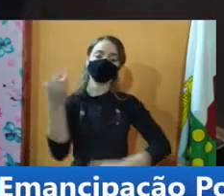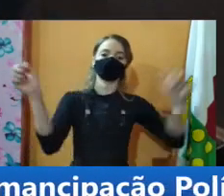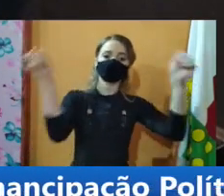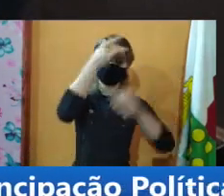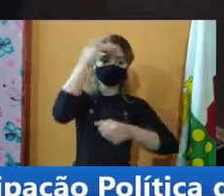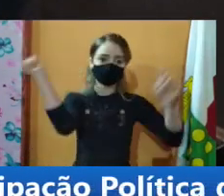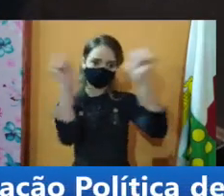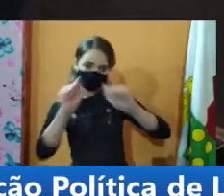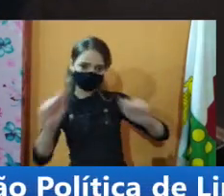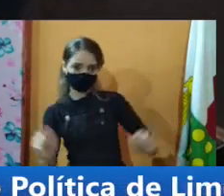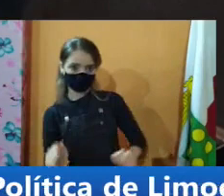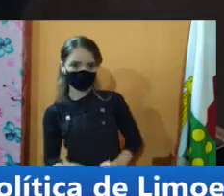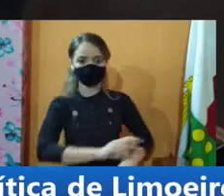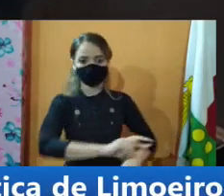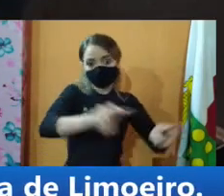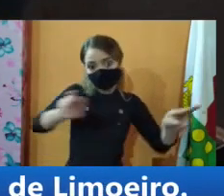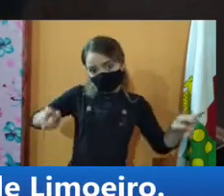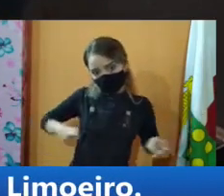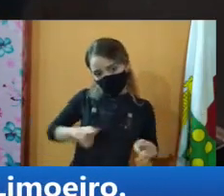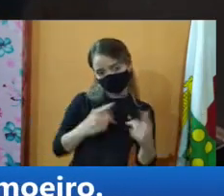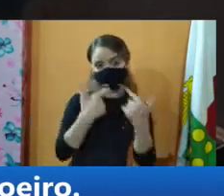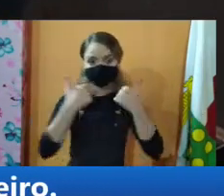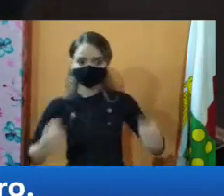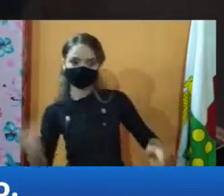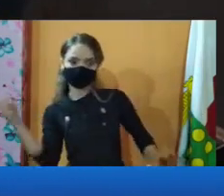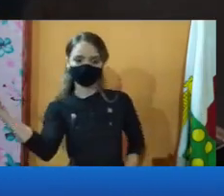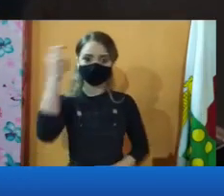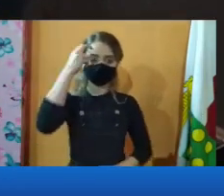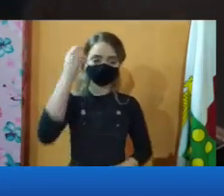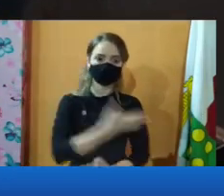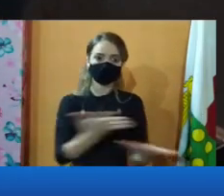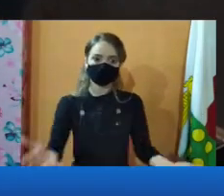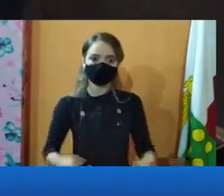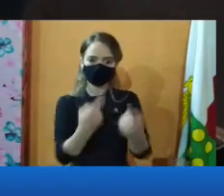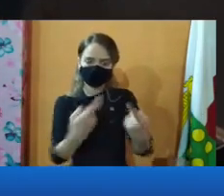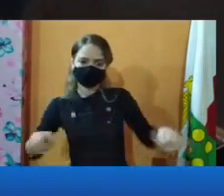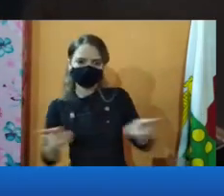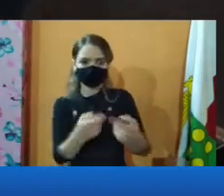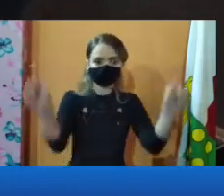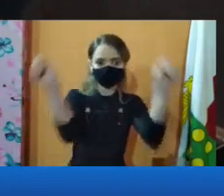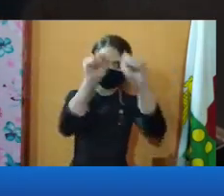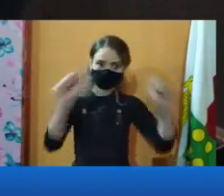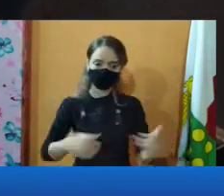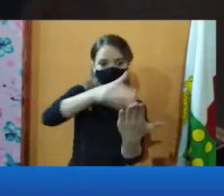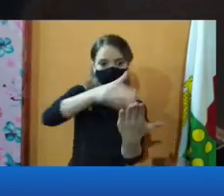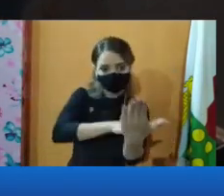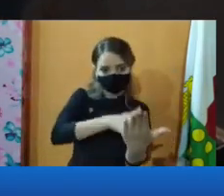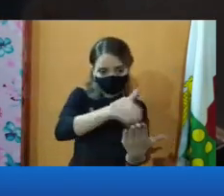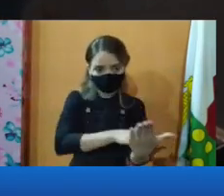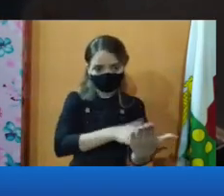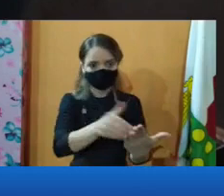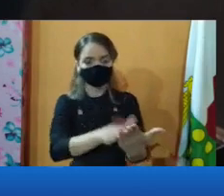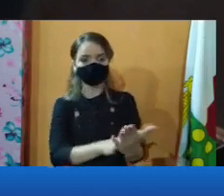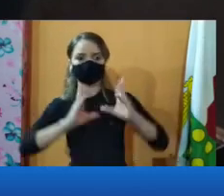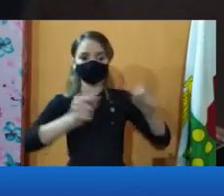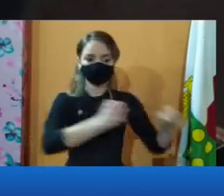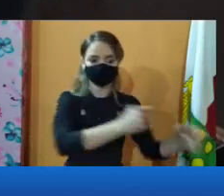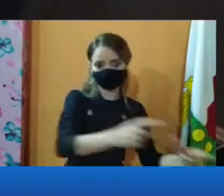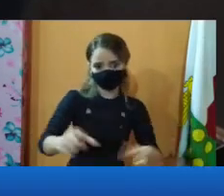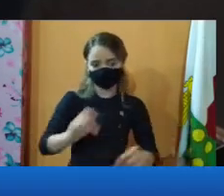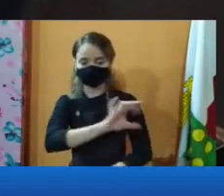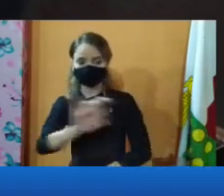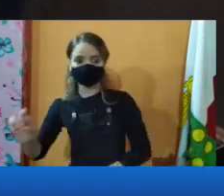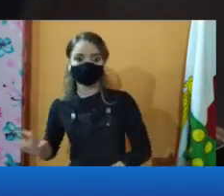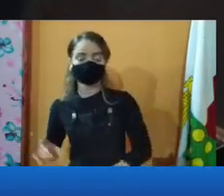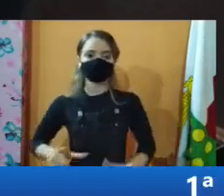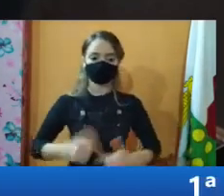artistas nas diversas linguagens culturais que nós temos, no mundo da música, no mundo das artes, da pintura, em todos os setores.